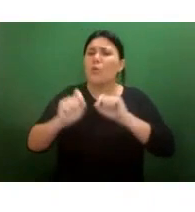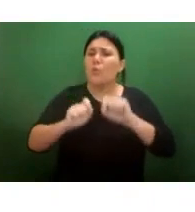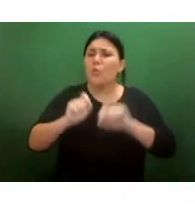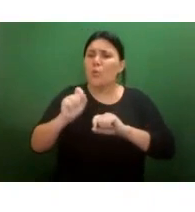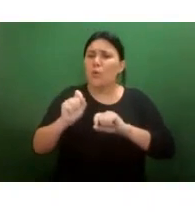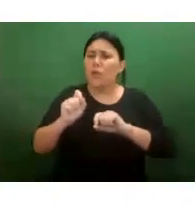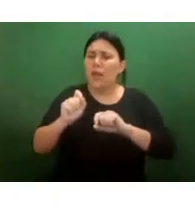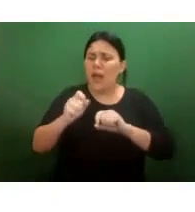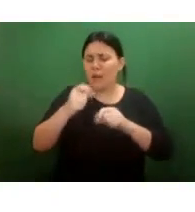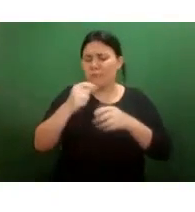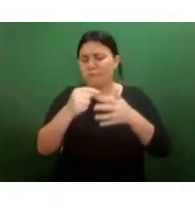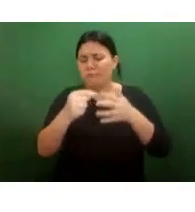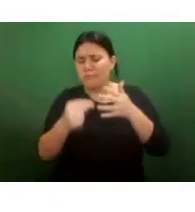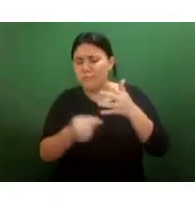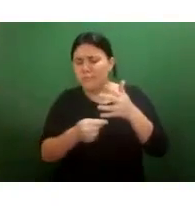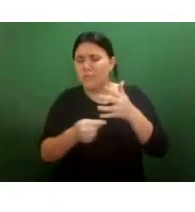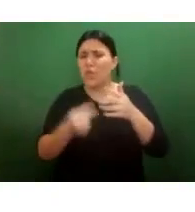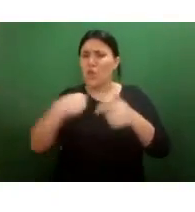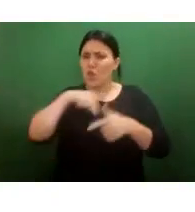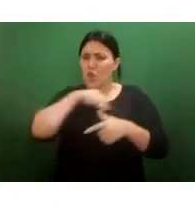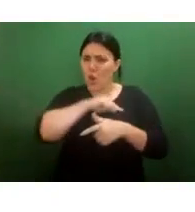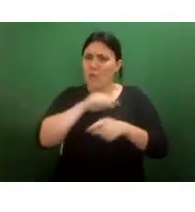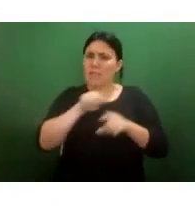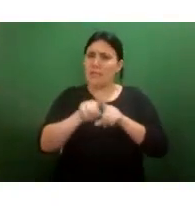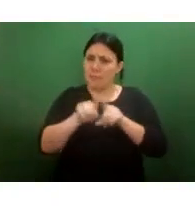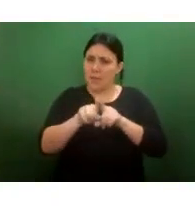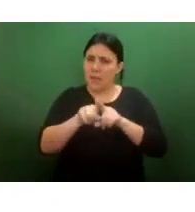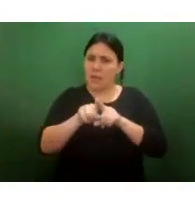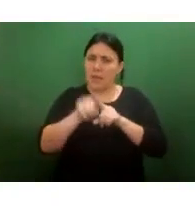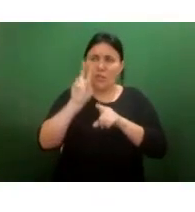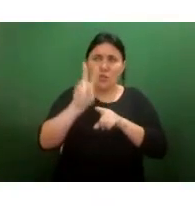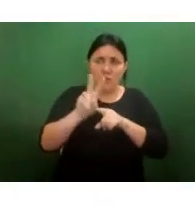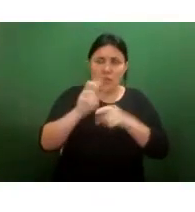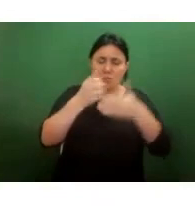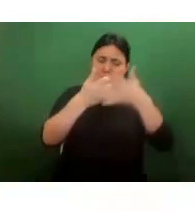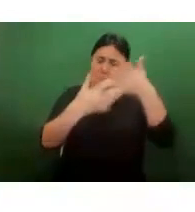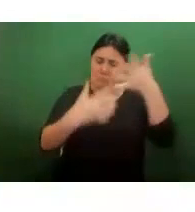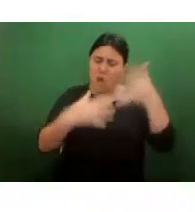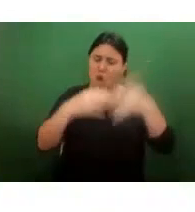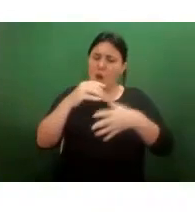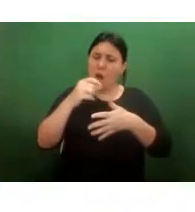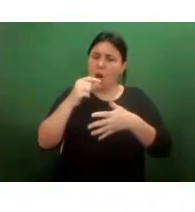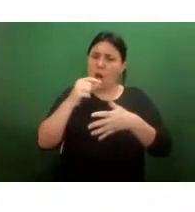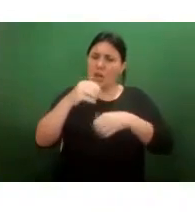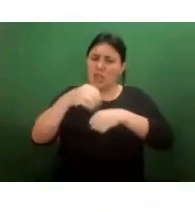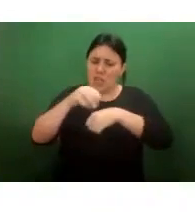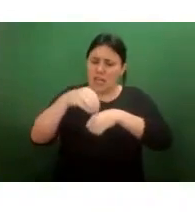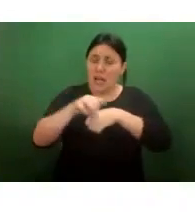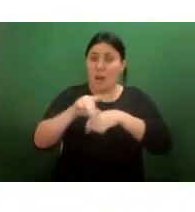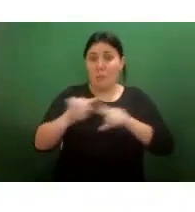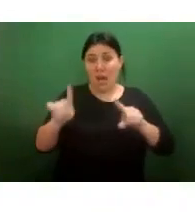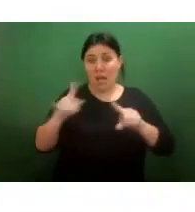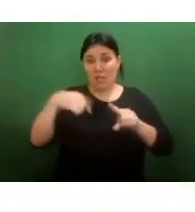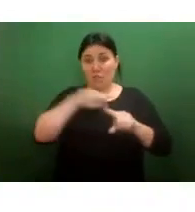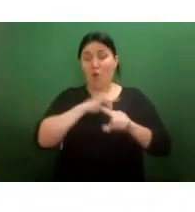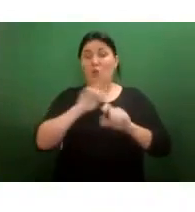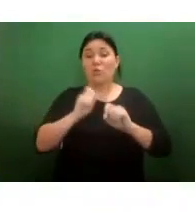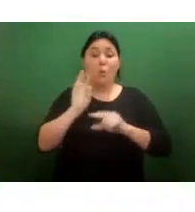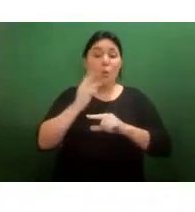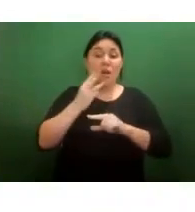os comentários que nós também seguíamos os comentários, mas ele já ia passando para o nosso WhatsApp